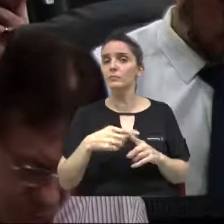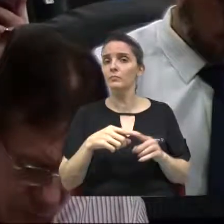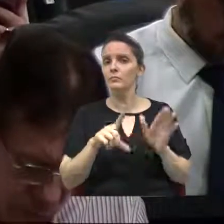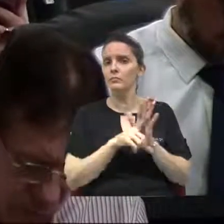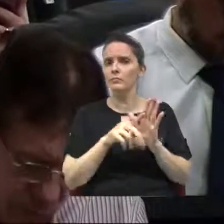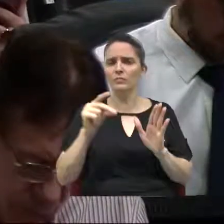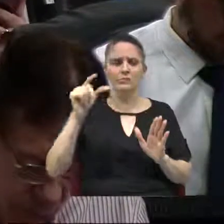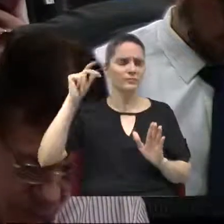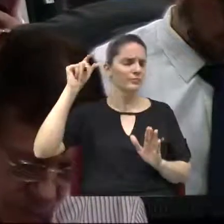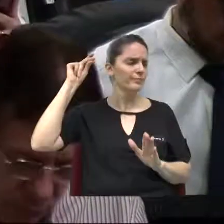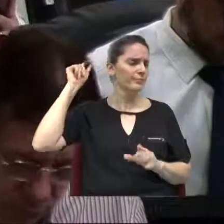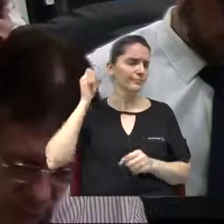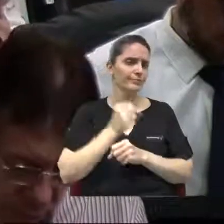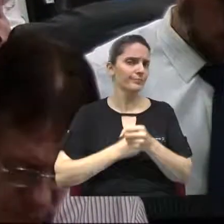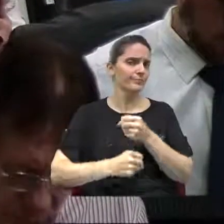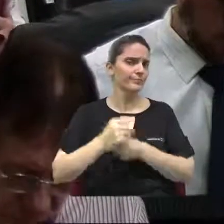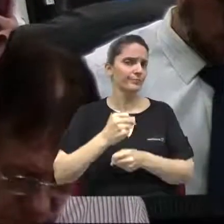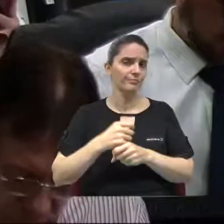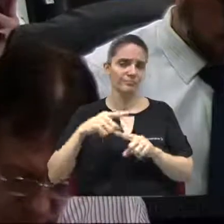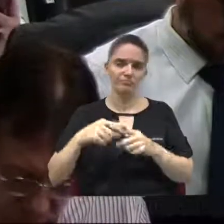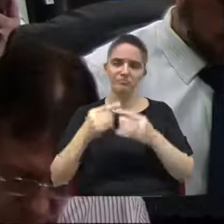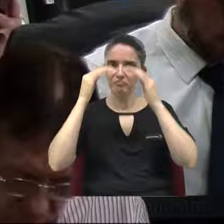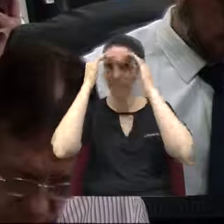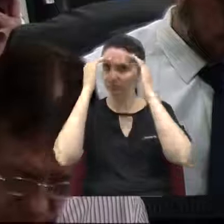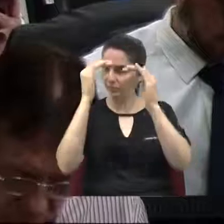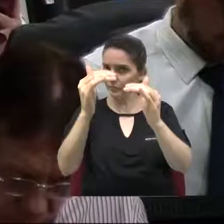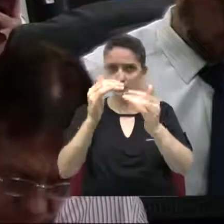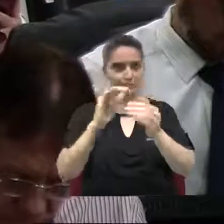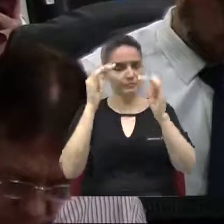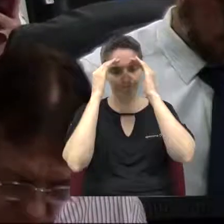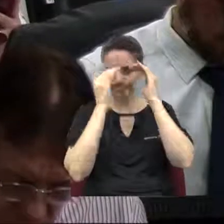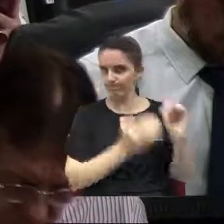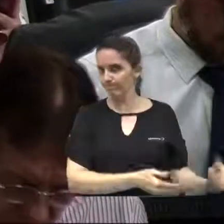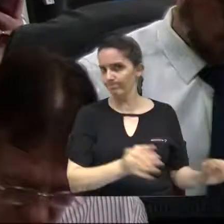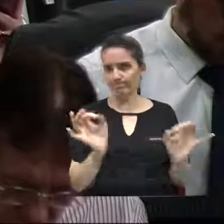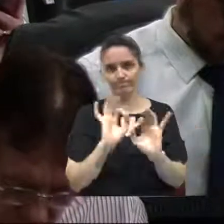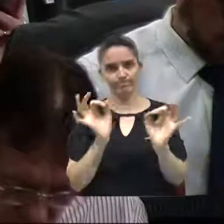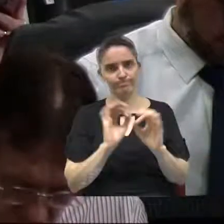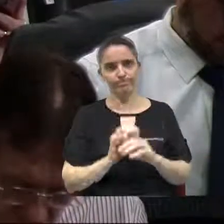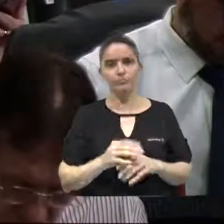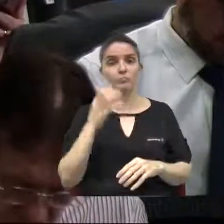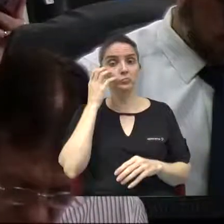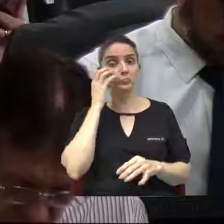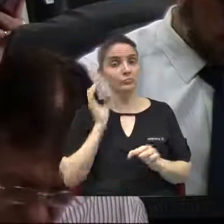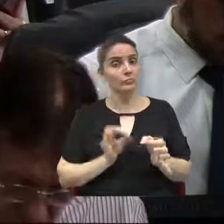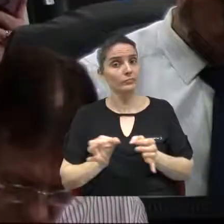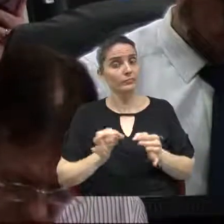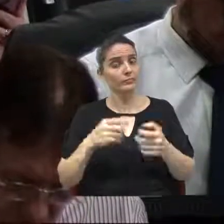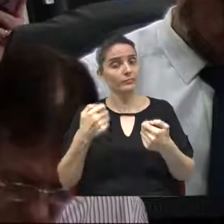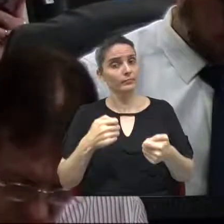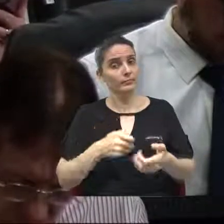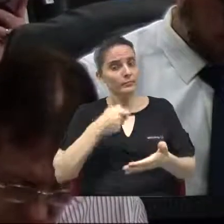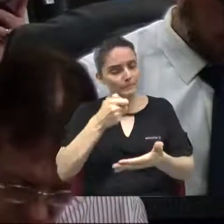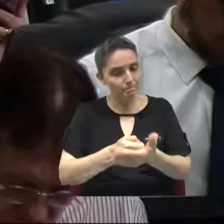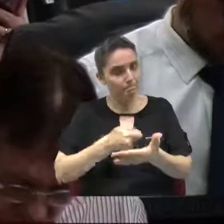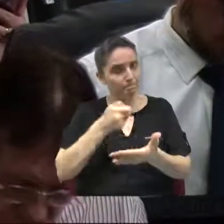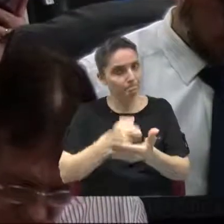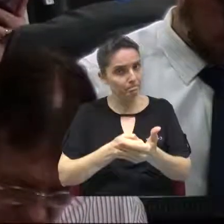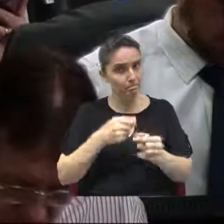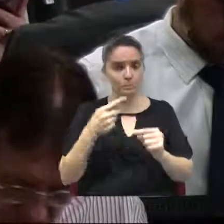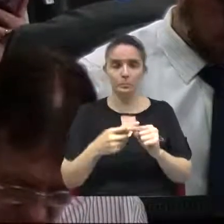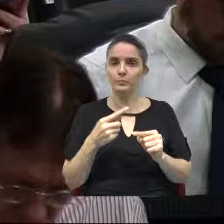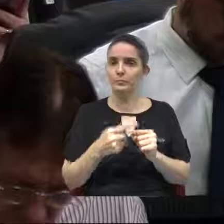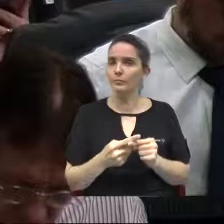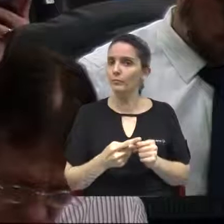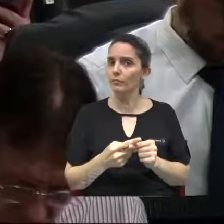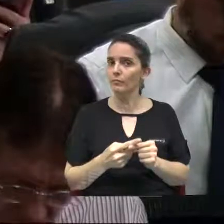anos atrás já e que não se cumpre. Por isso que eu disse que quando o senhor fez o projeto, o senhor teria que ficar em cima, porque muitas vezes a